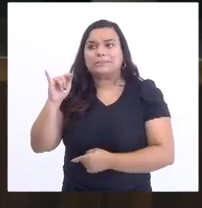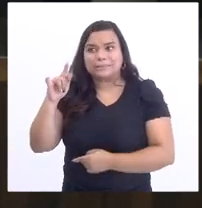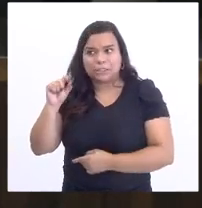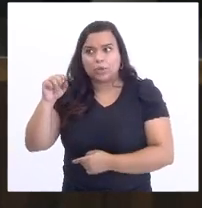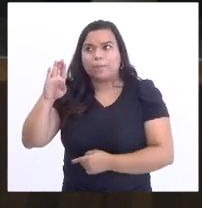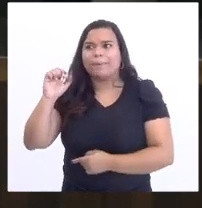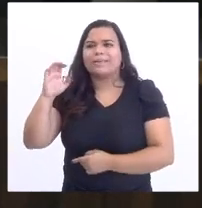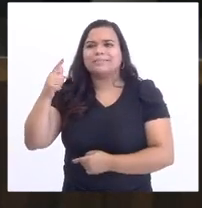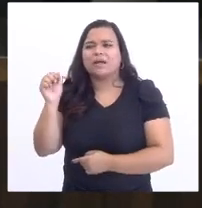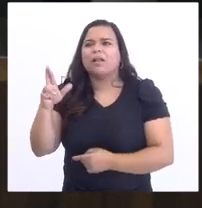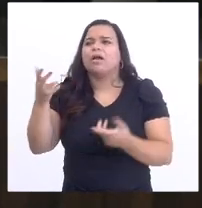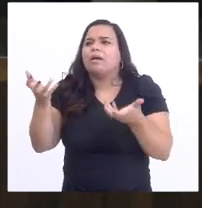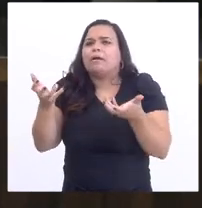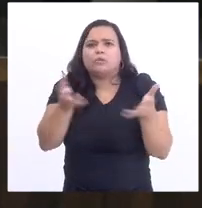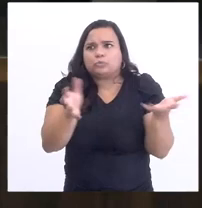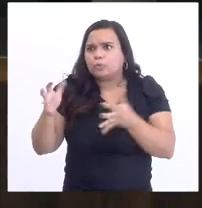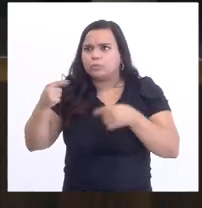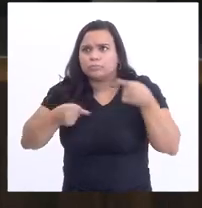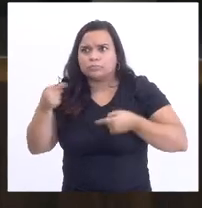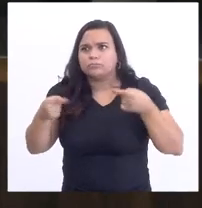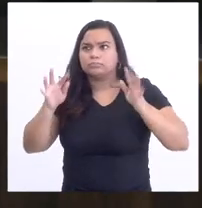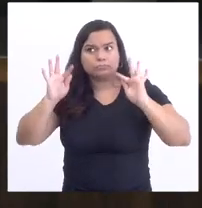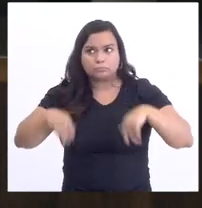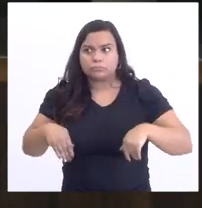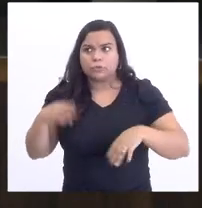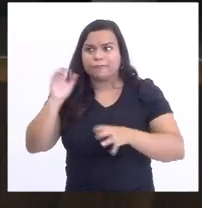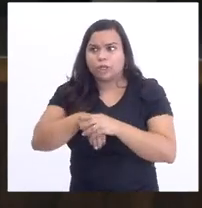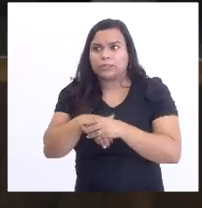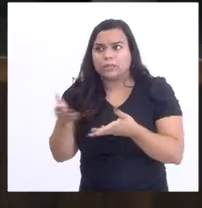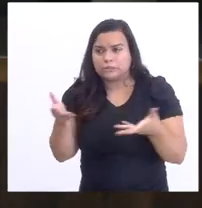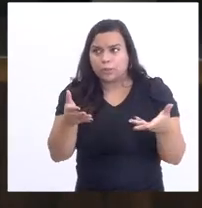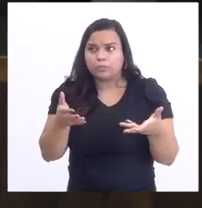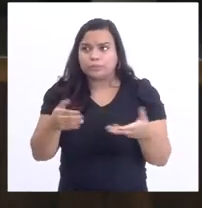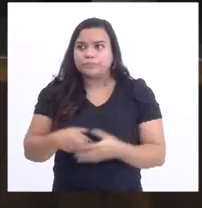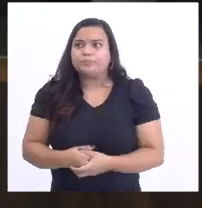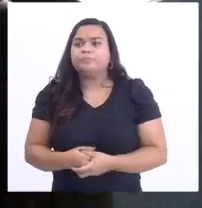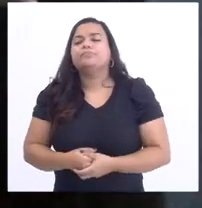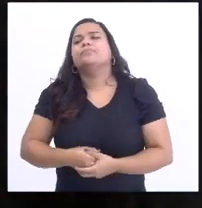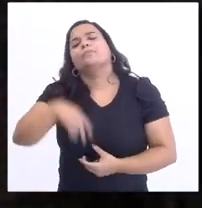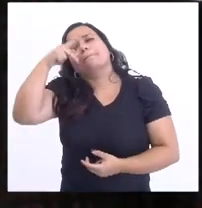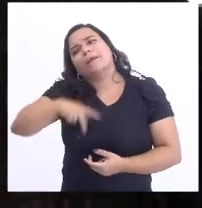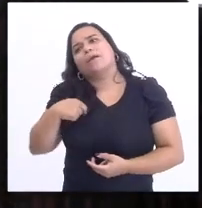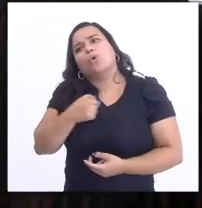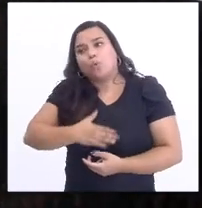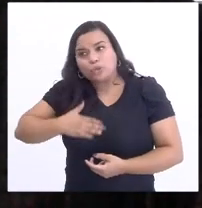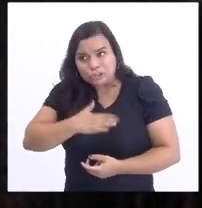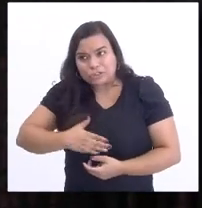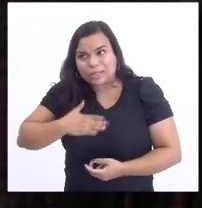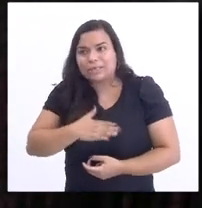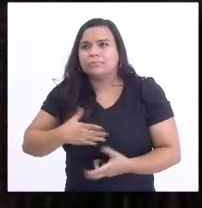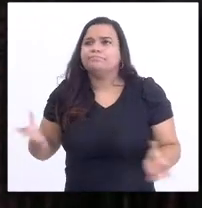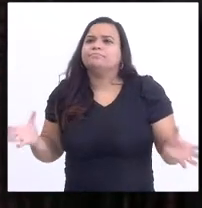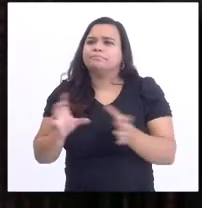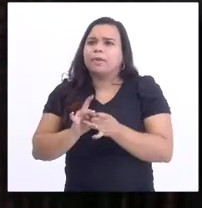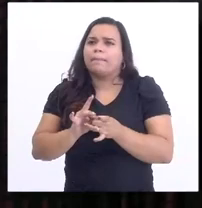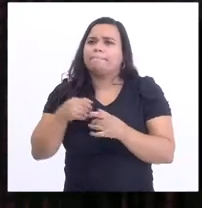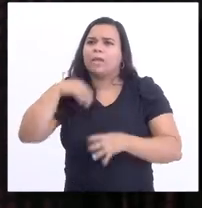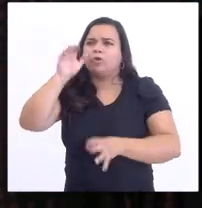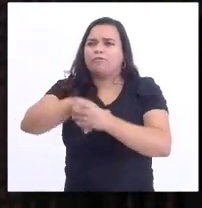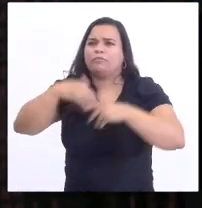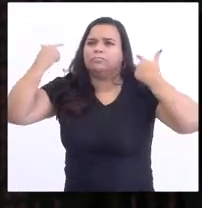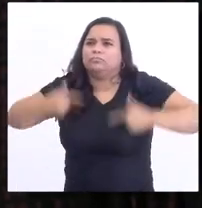encerra a discussão em votação. Não. Presidente, eu gostaria que fosse consignado o meu voto de abstenção